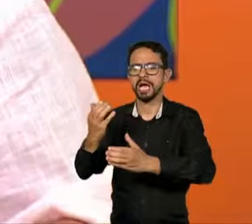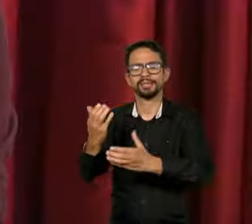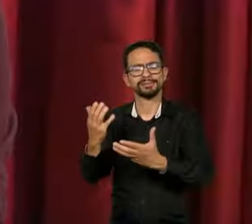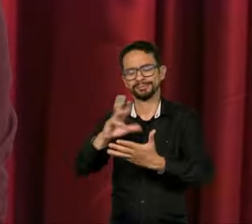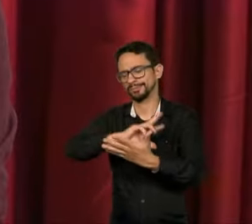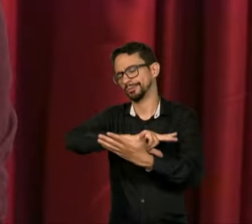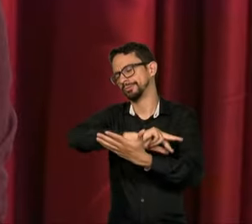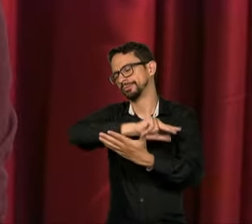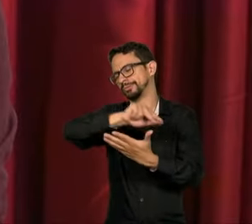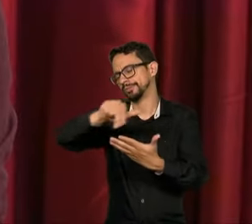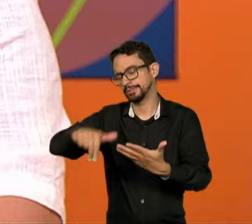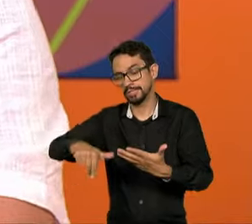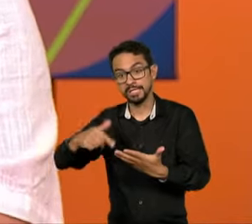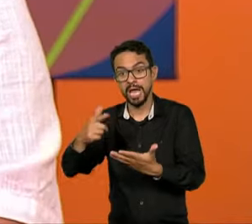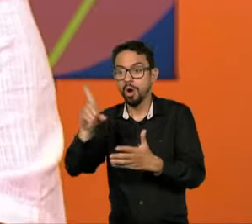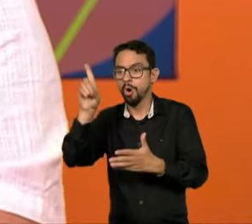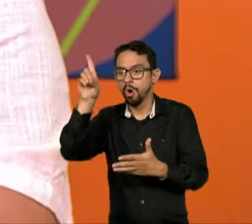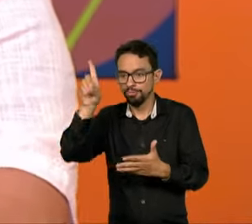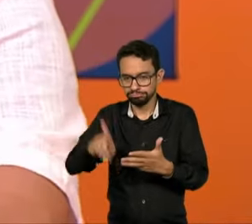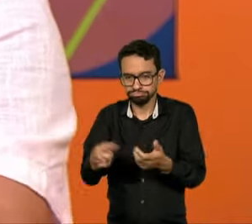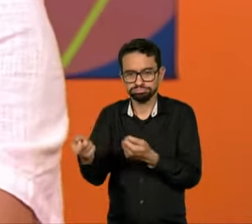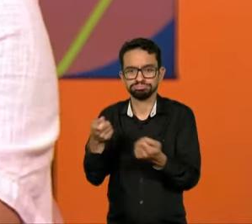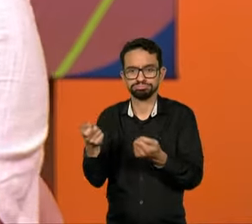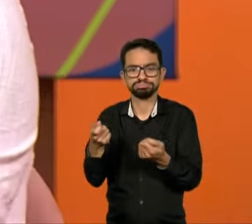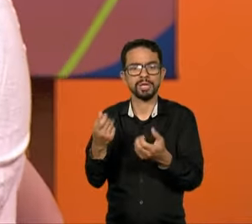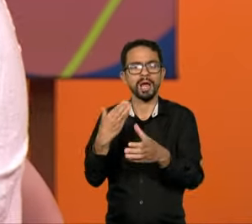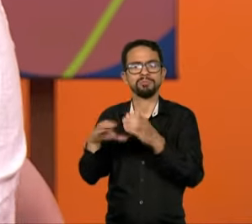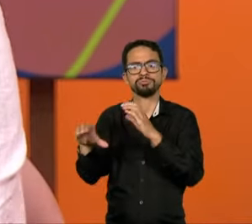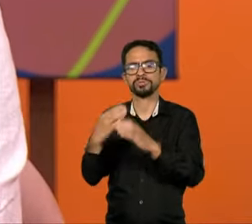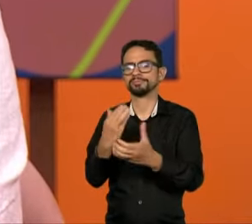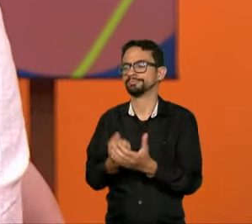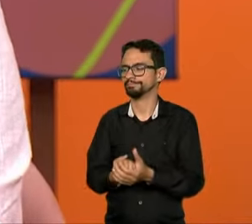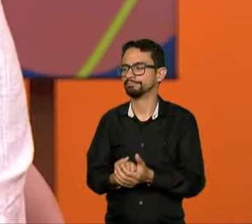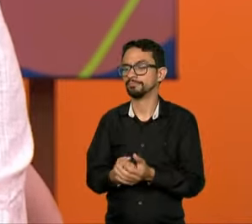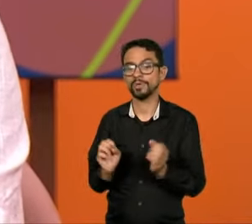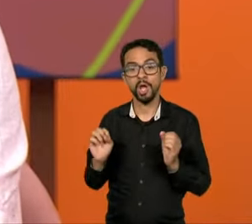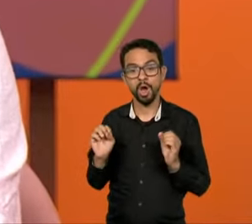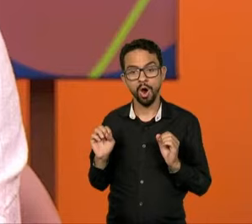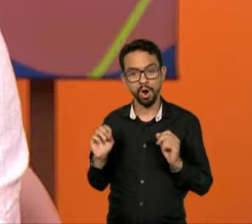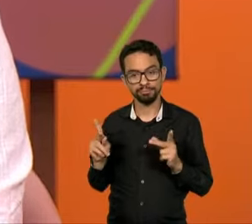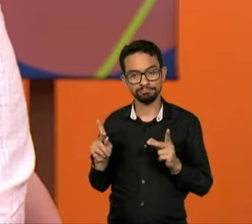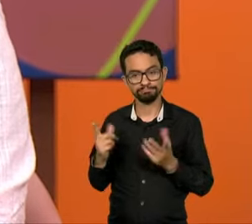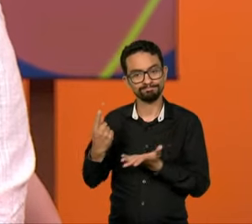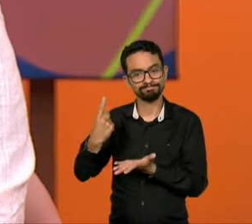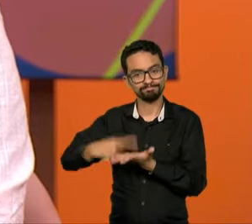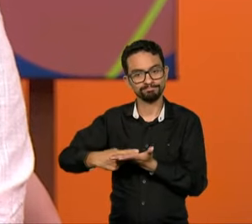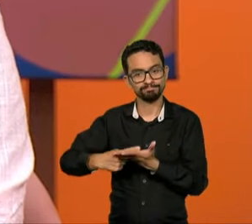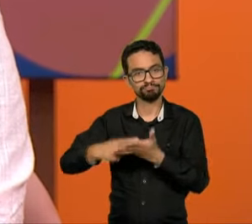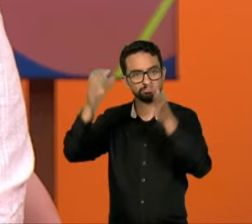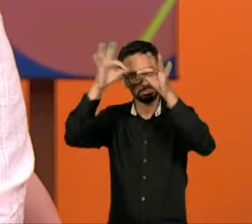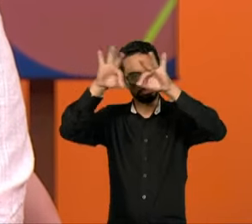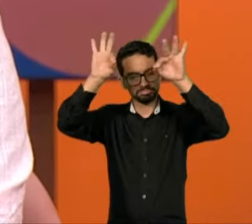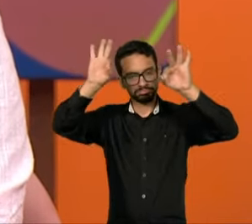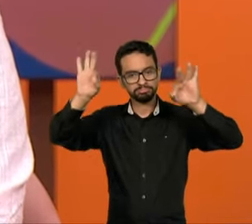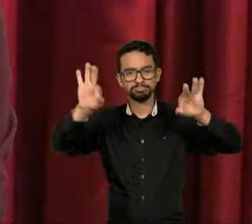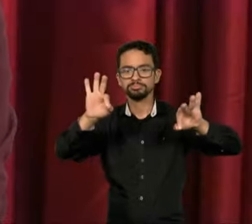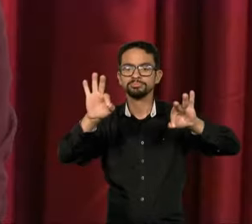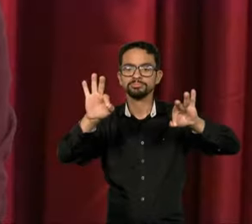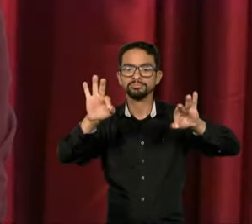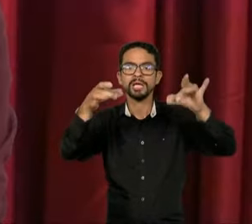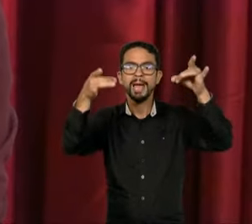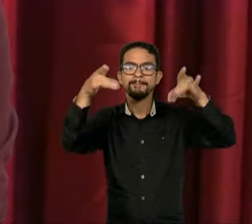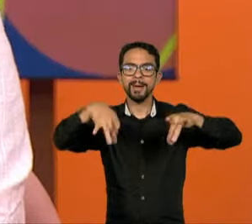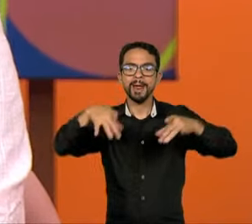nessa peça. É. Eu fui fazer direção musical, eu não era do curso. Mas aí arrumaram uma lona abandonada na Praça